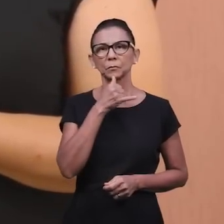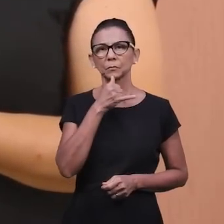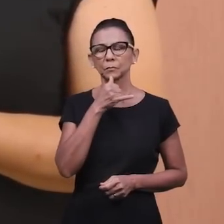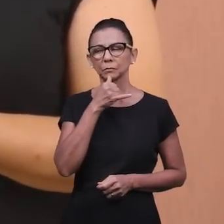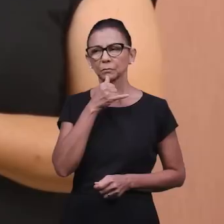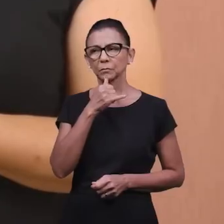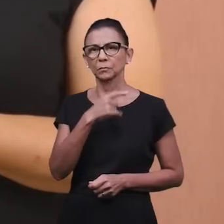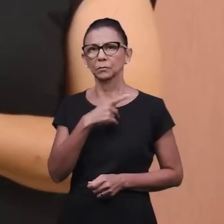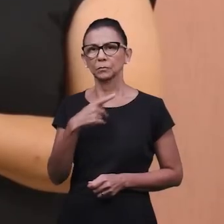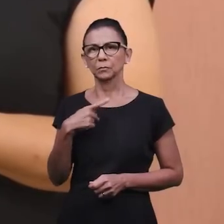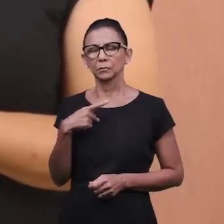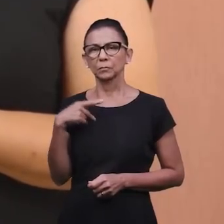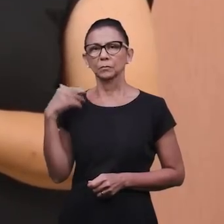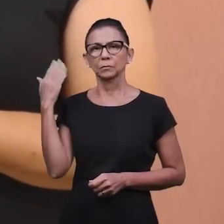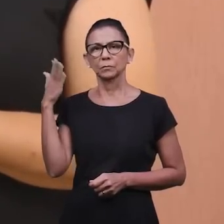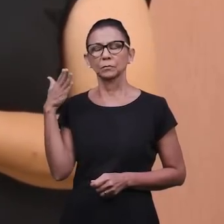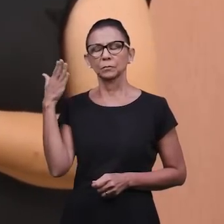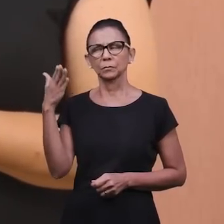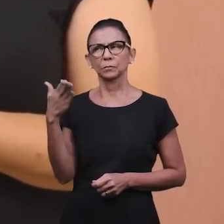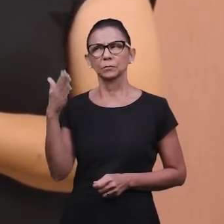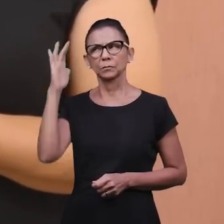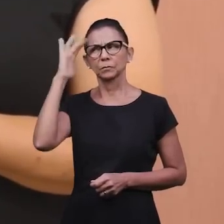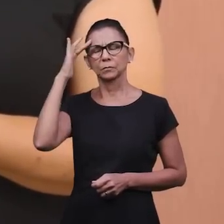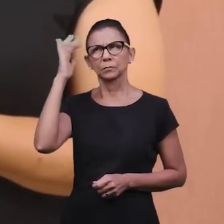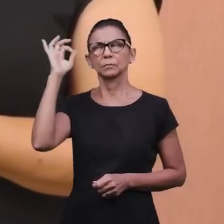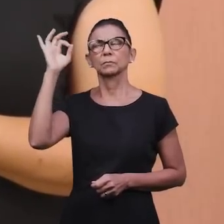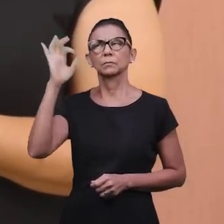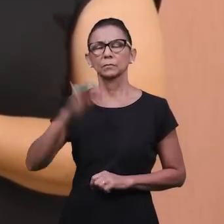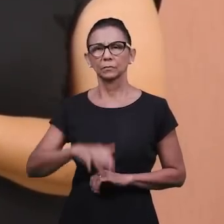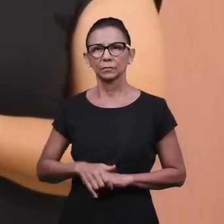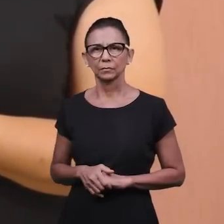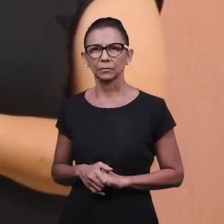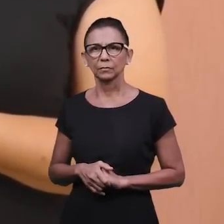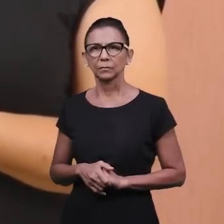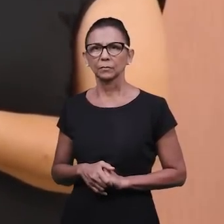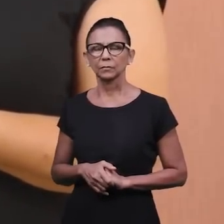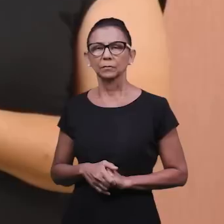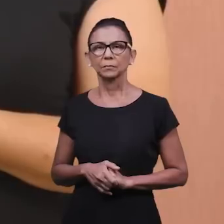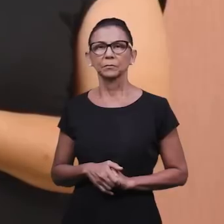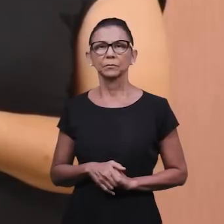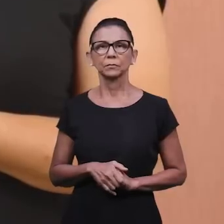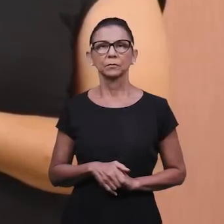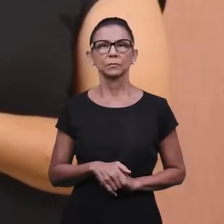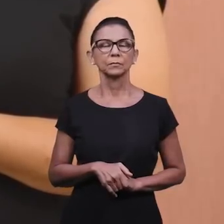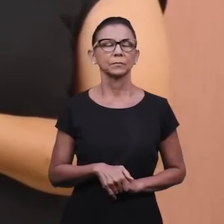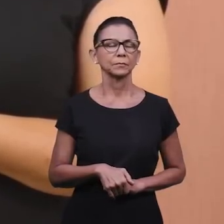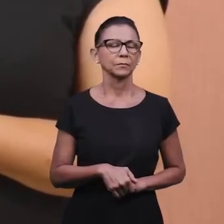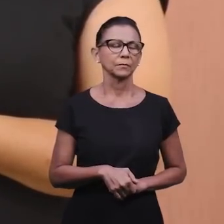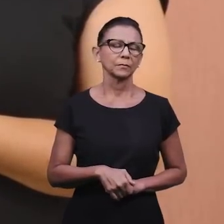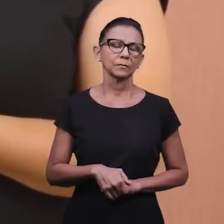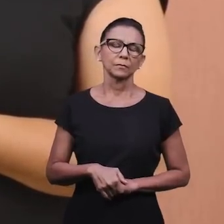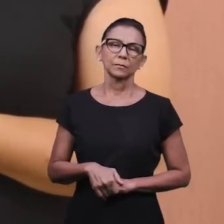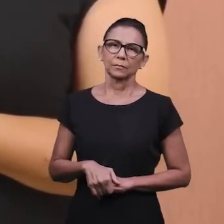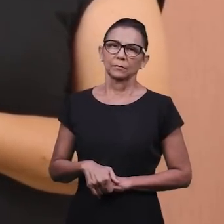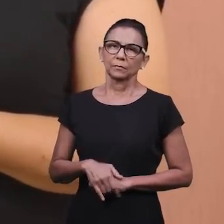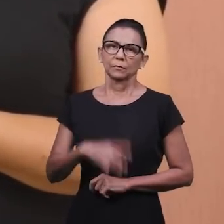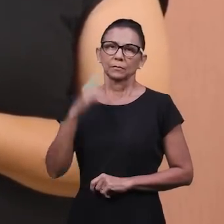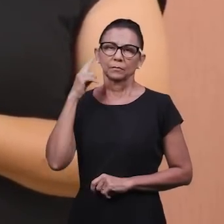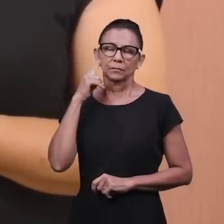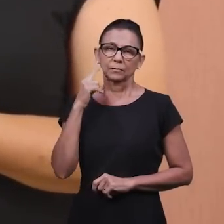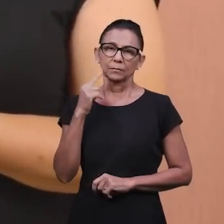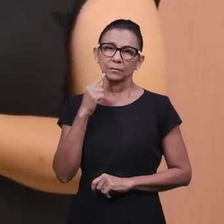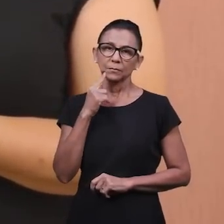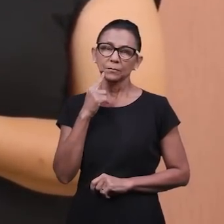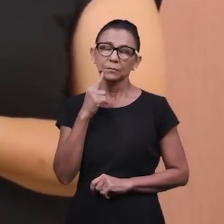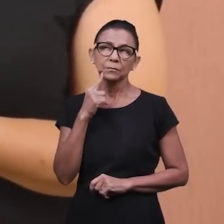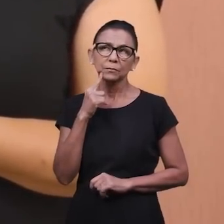entendi, eu olho para o lado e pergunto para você. Rosana, você entendeu o que ele quer dizer? Isso. E aí, às vezes, você entendeu melhor do que eu e me explica. O surdo ele não tem esse contato.